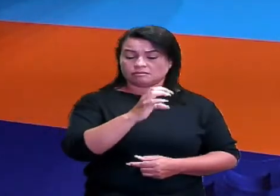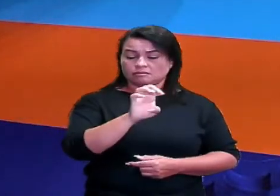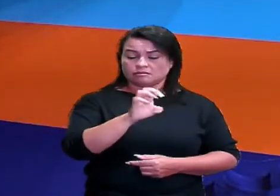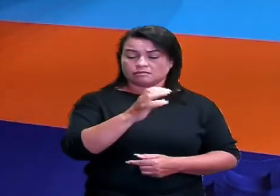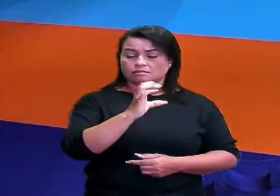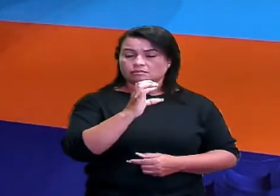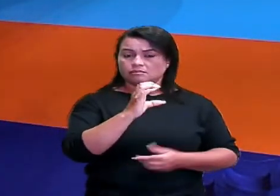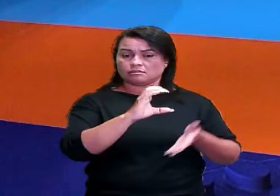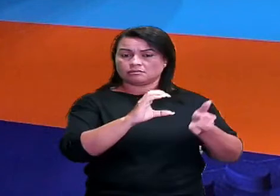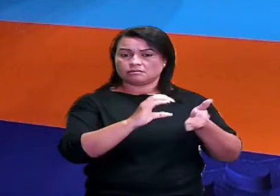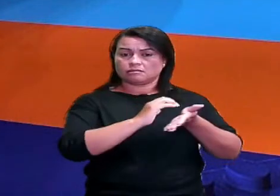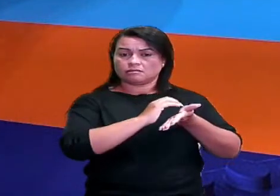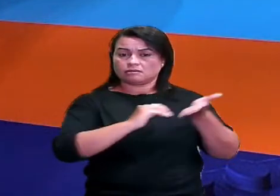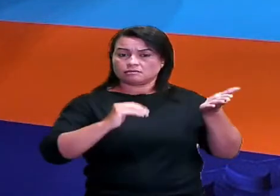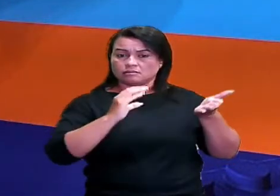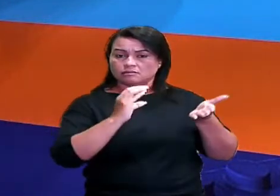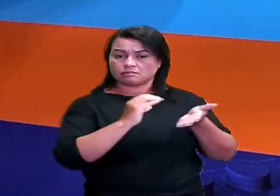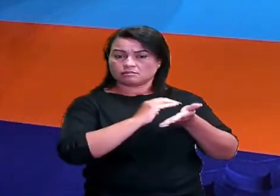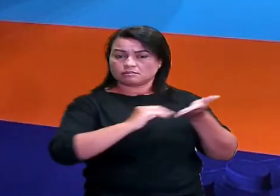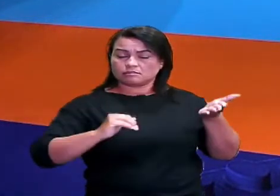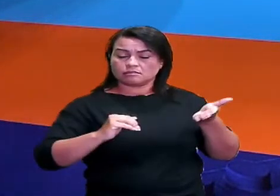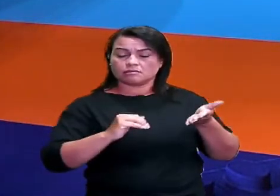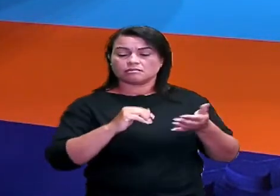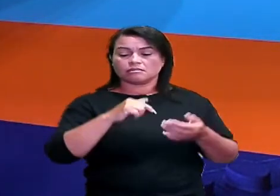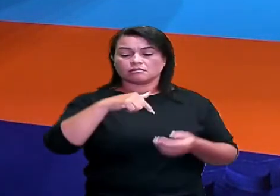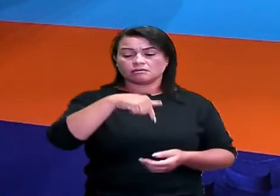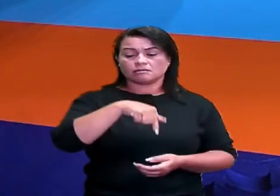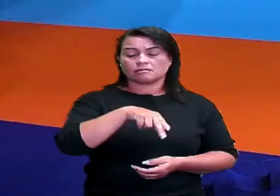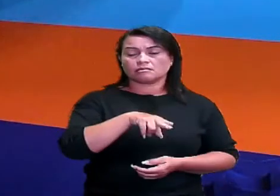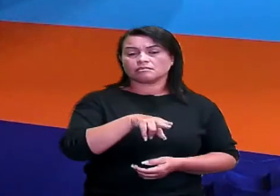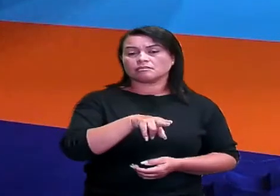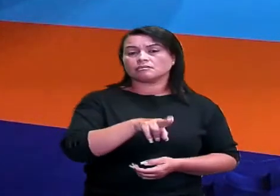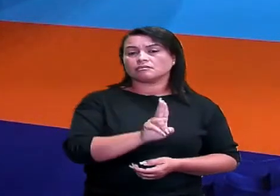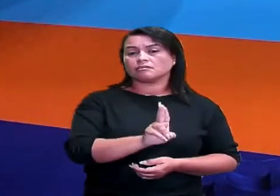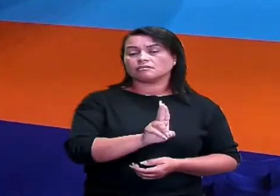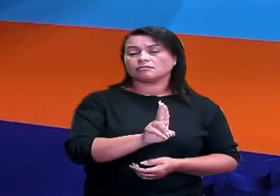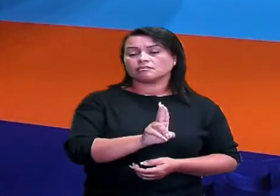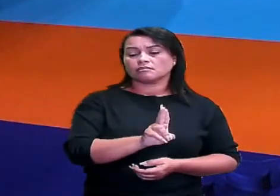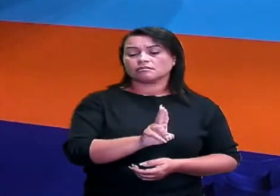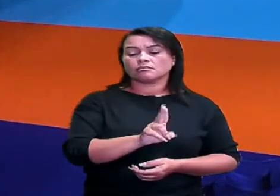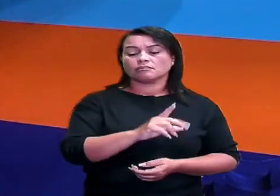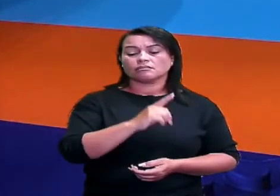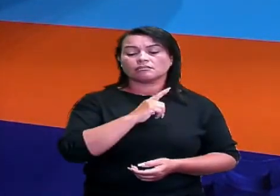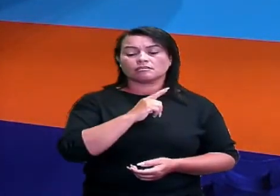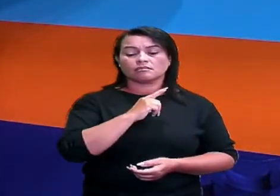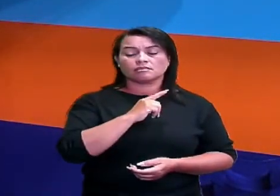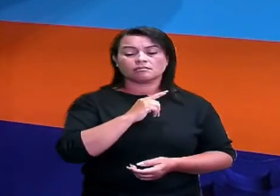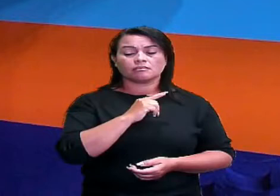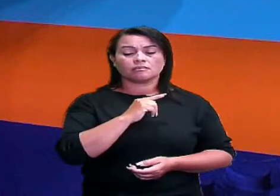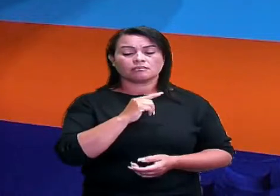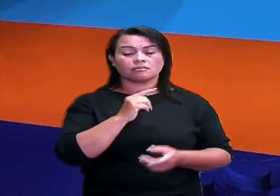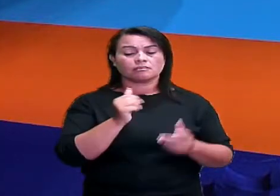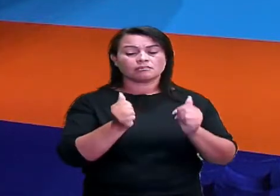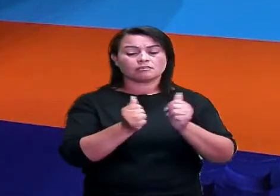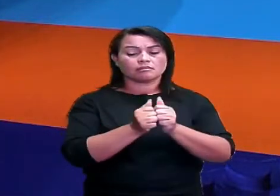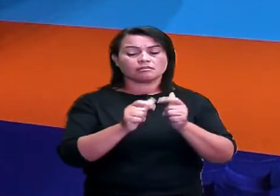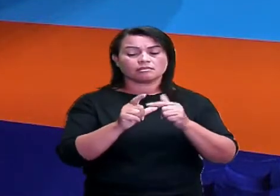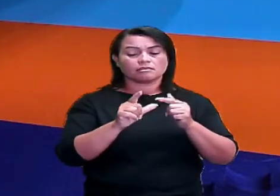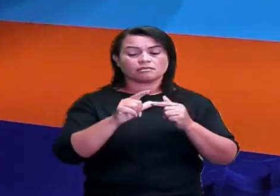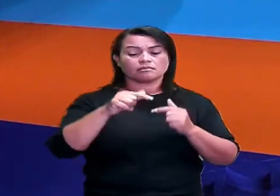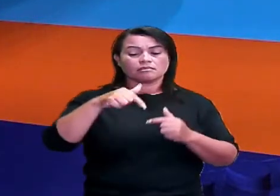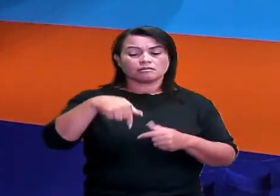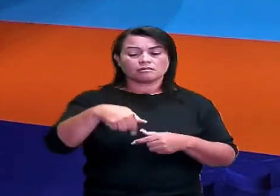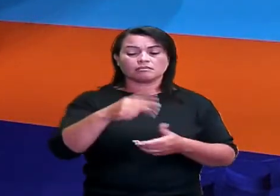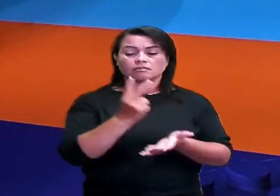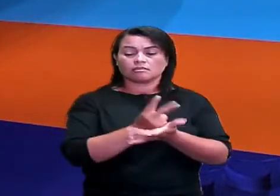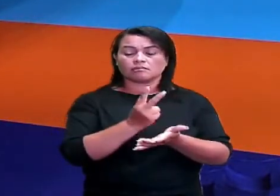coloquei o QU, que tem um som do K. Tá certo? Então, aqui eu tenho. Perceba que juntos da letra Q, vem